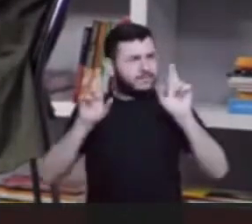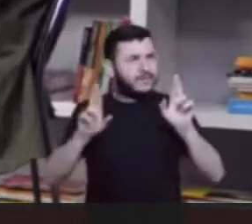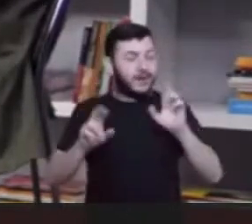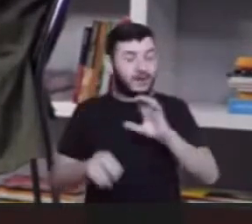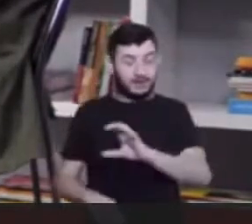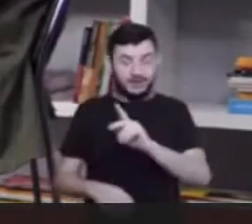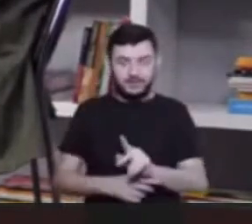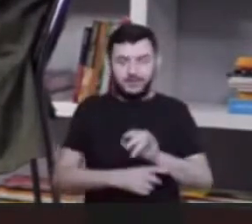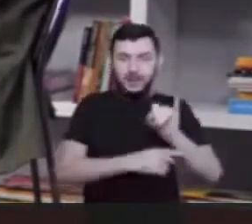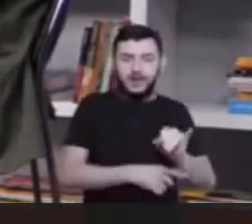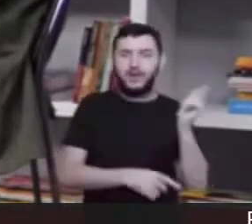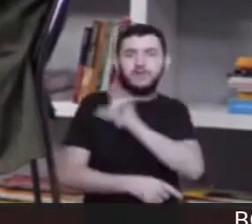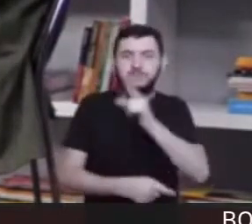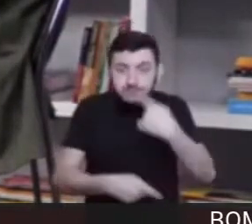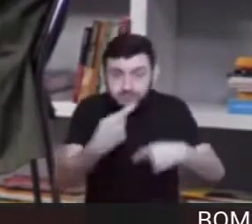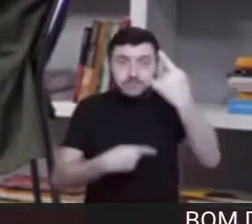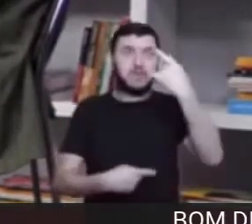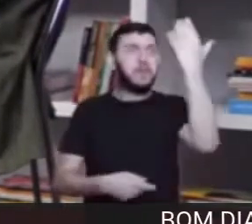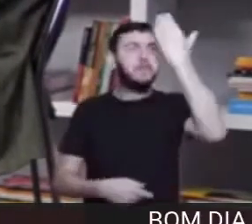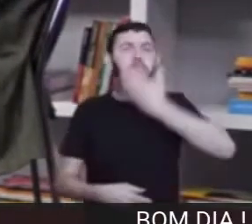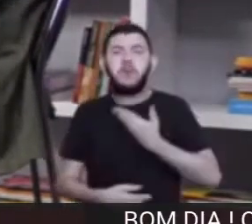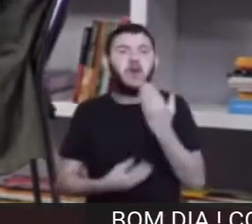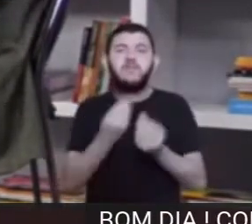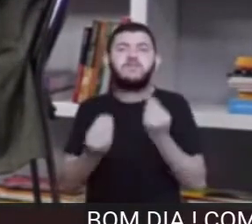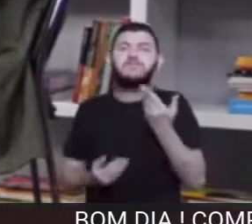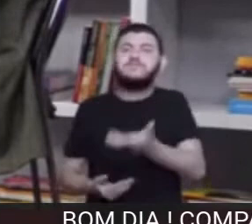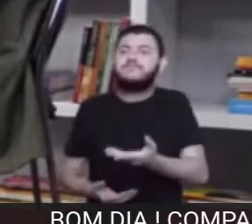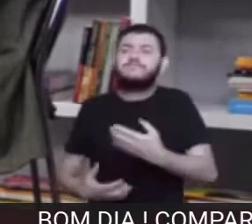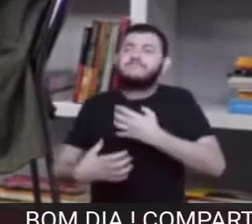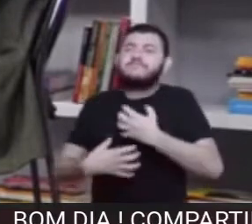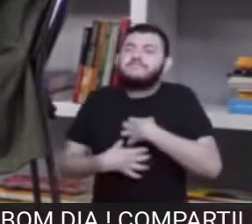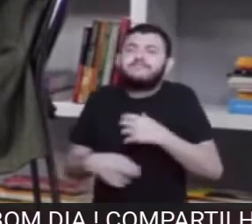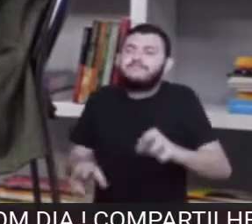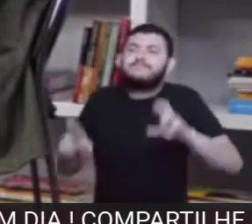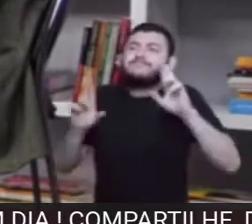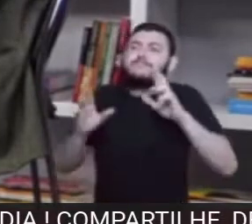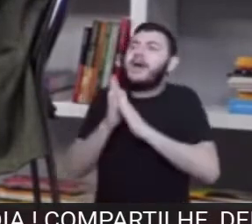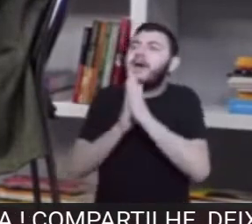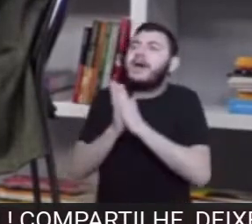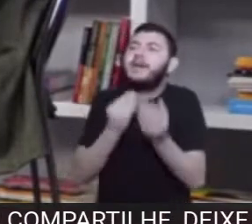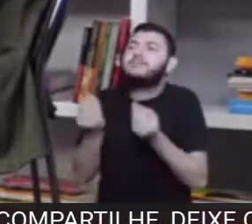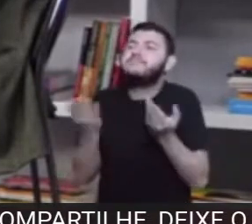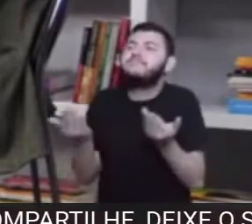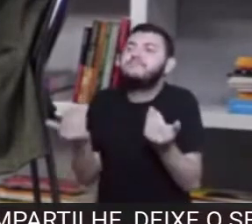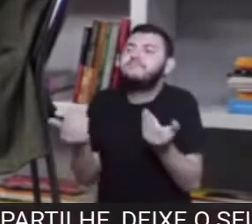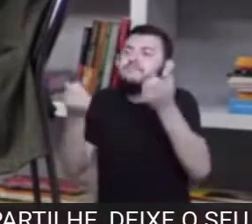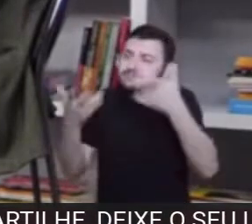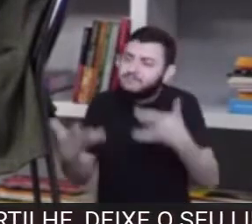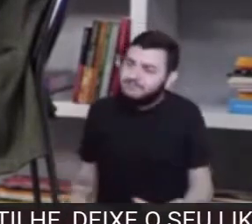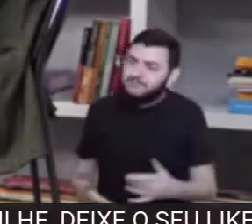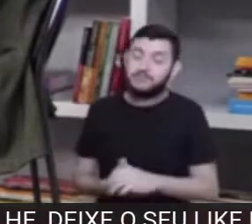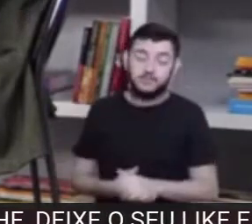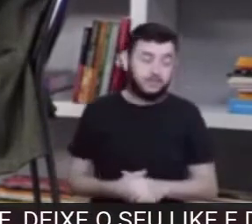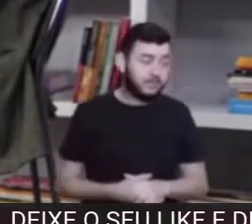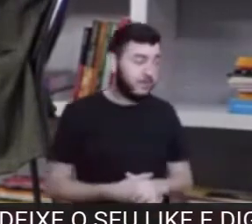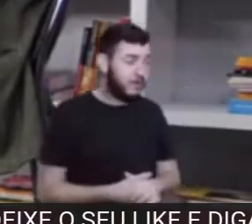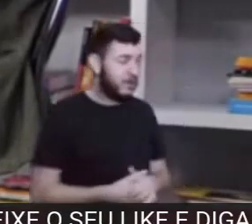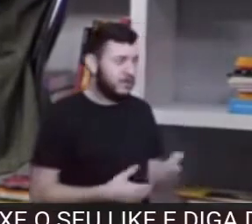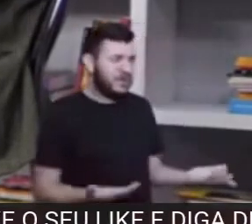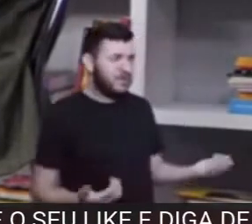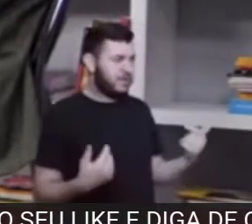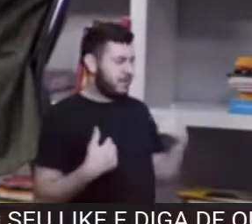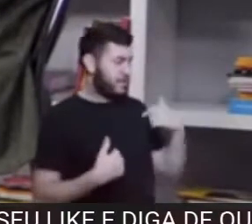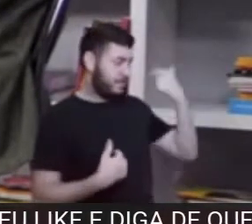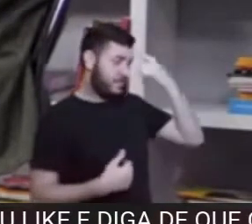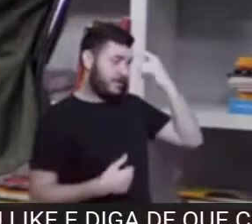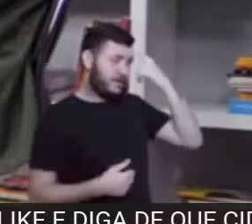da CPI? Olha, deixa eu dizer uma coisa. Eu acho que o que a CPI já fez, as pessoas ficam esperando provas